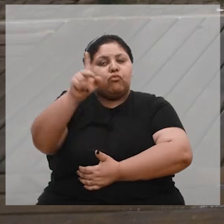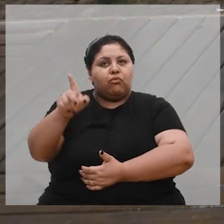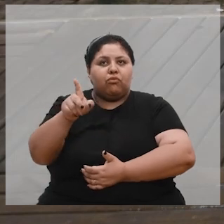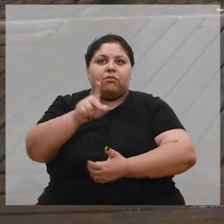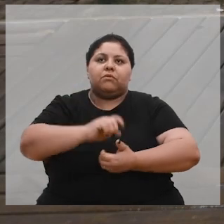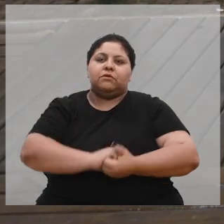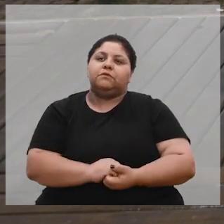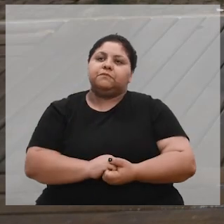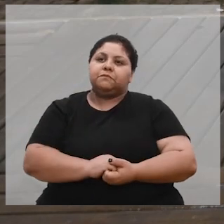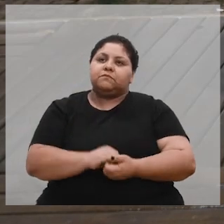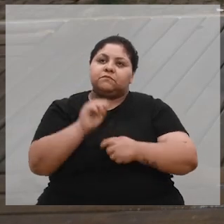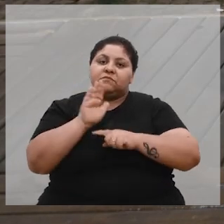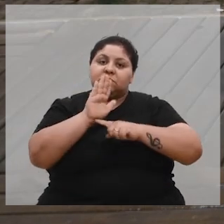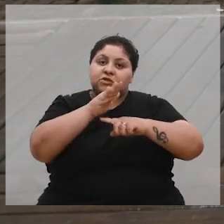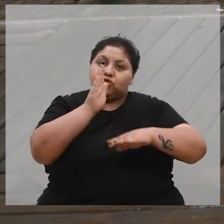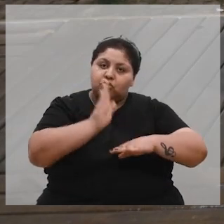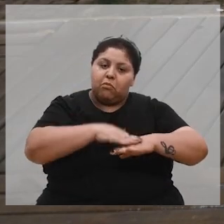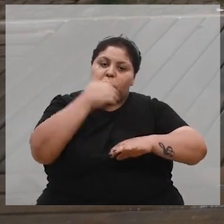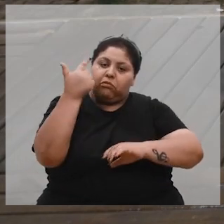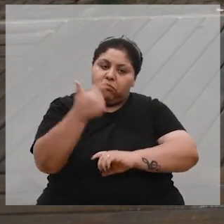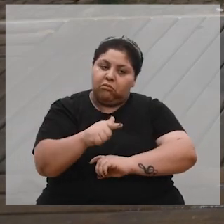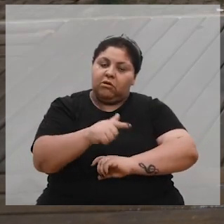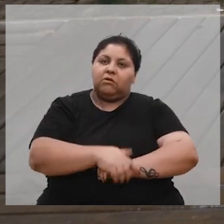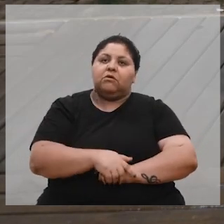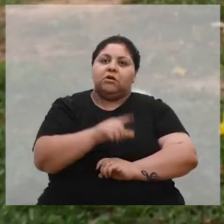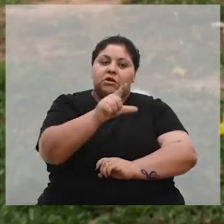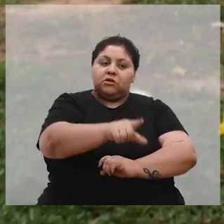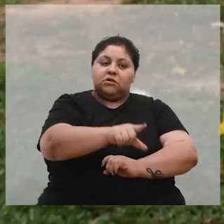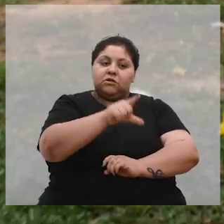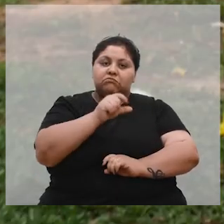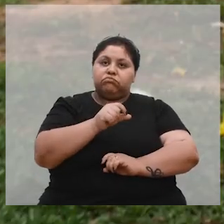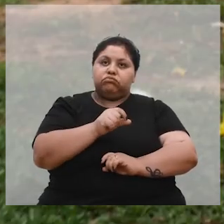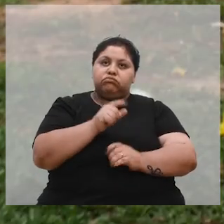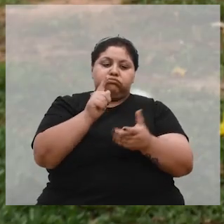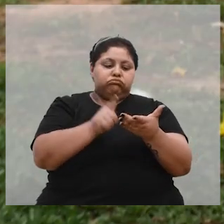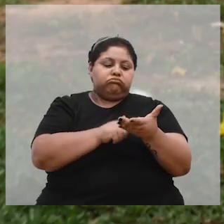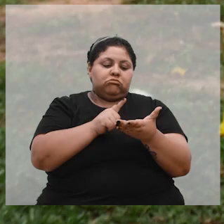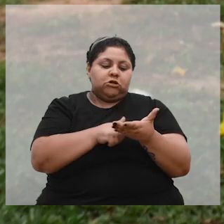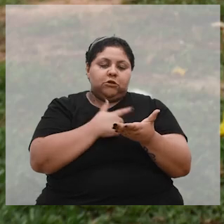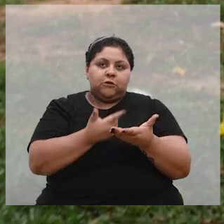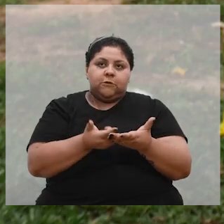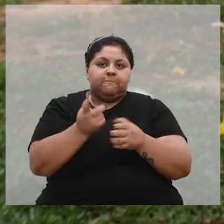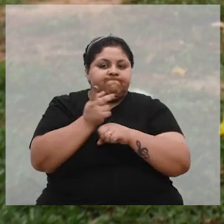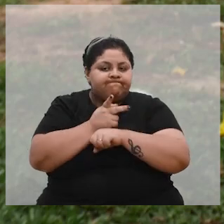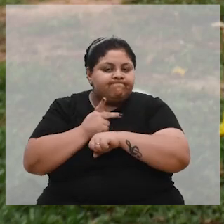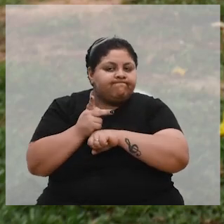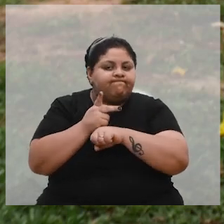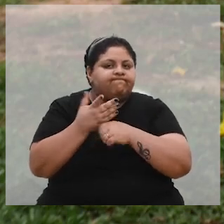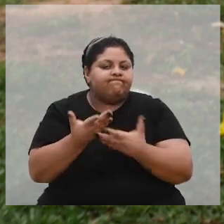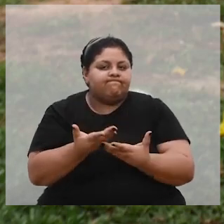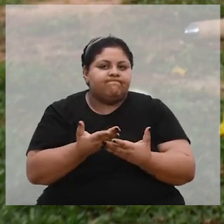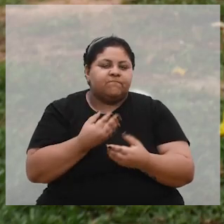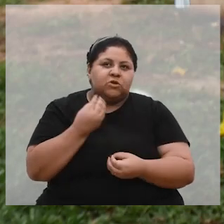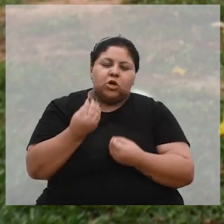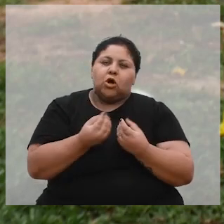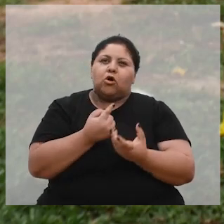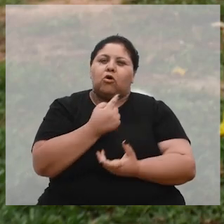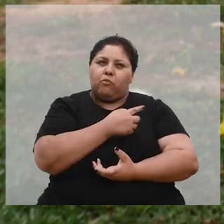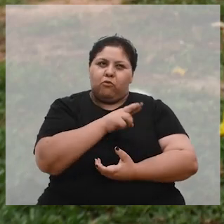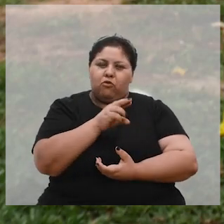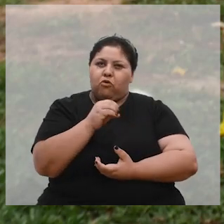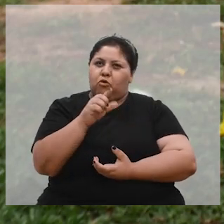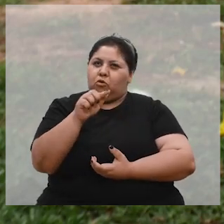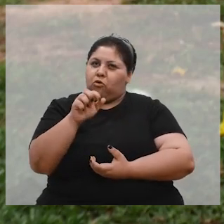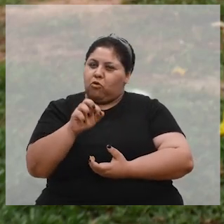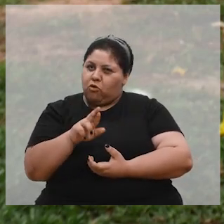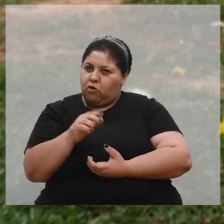temos os professores que auxiliam, mais uma vez, na seleção de acervos, na busca, né,